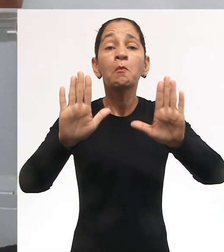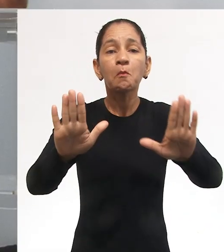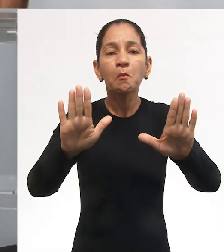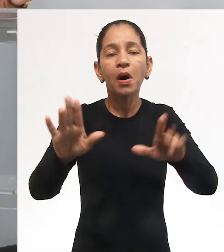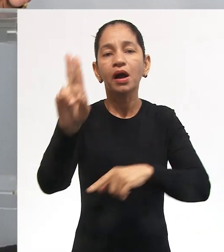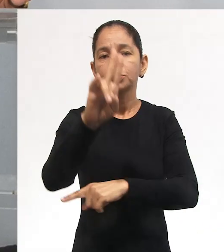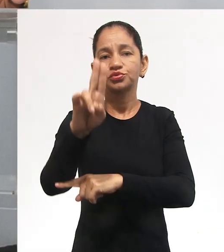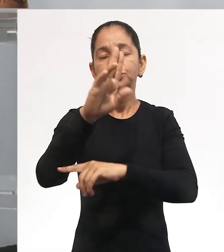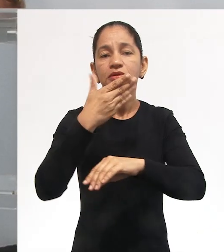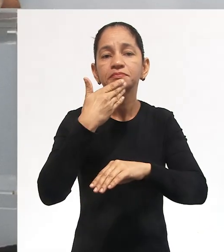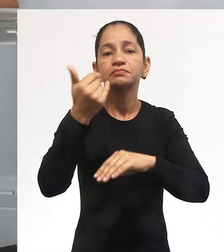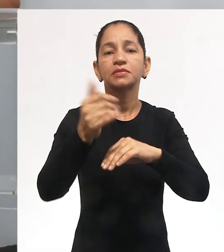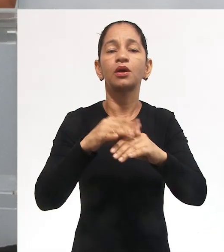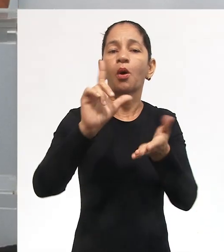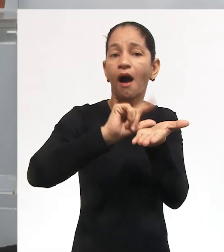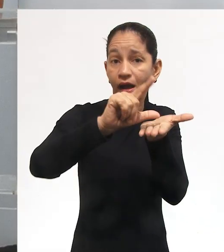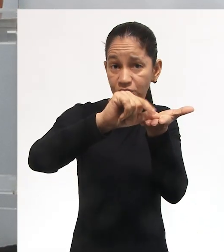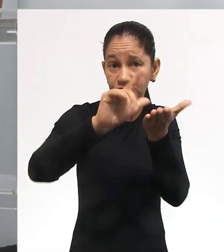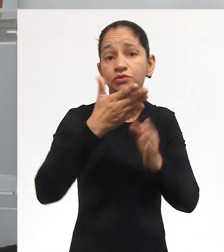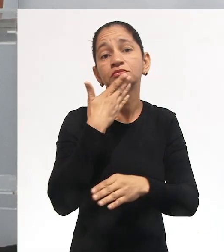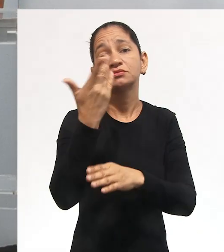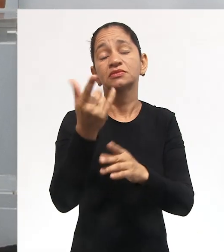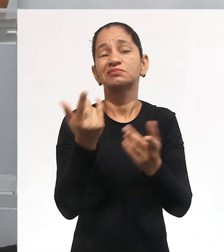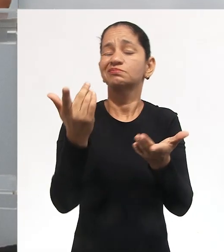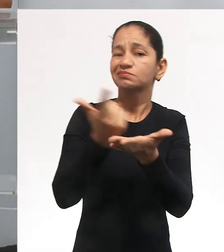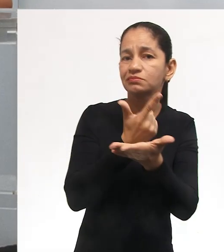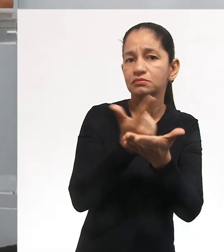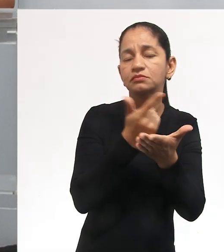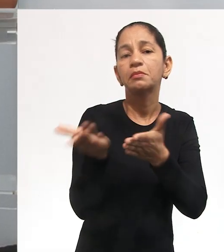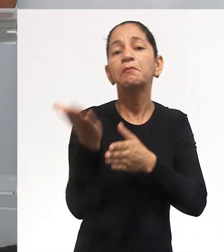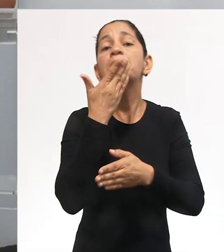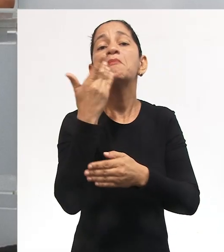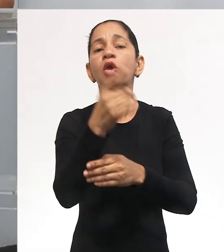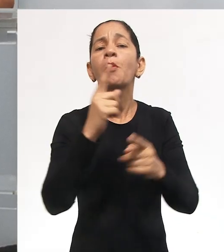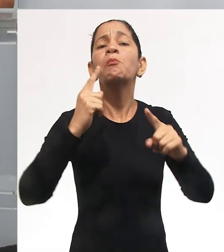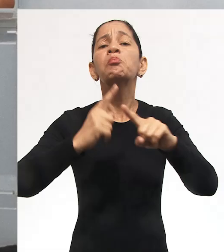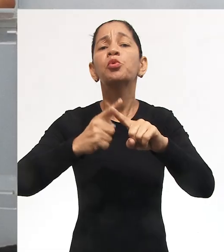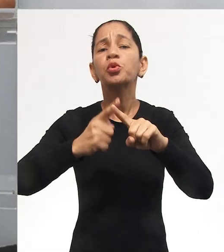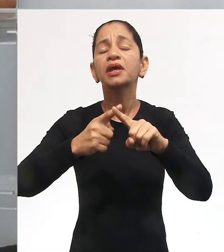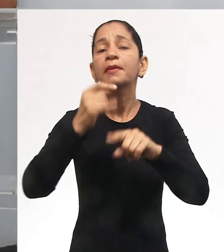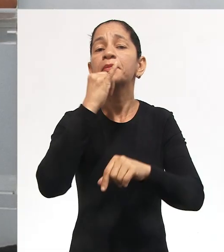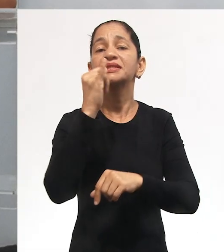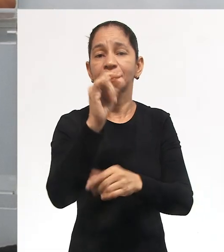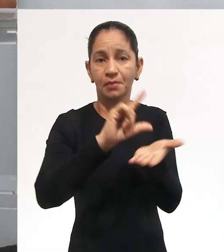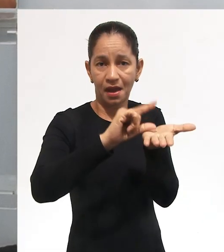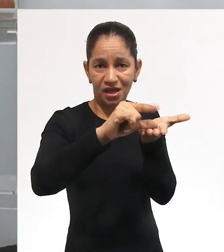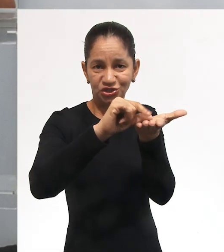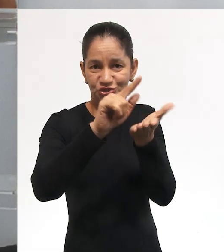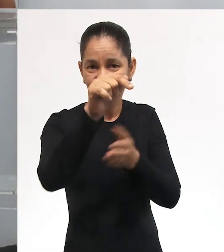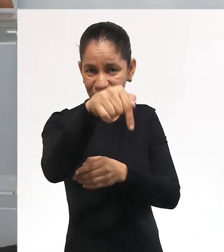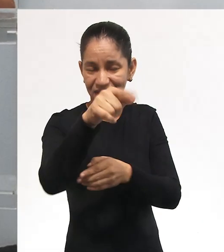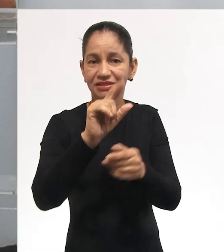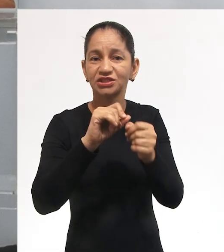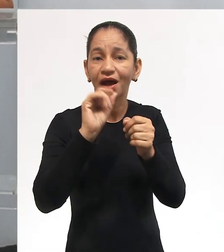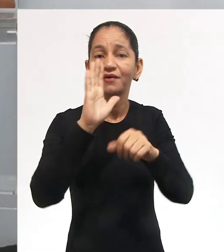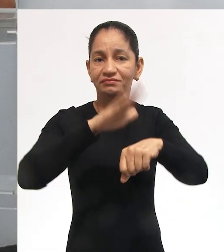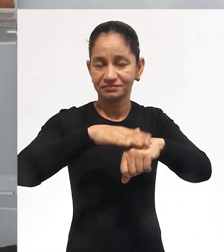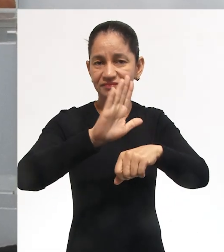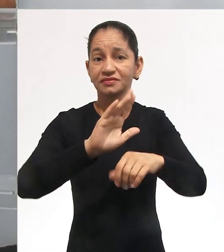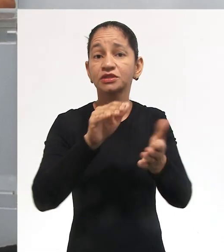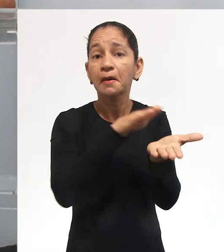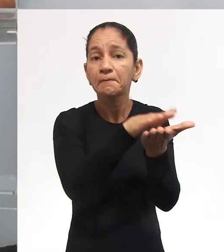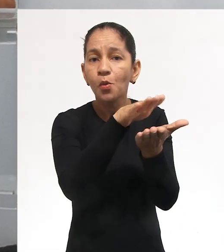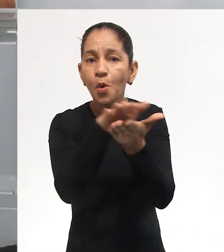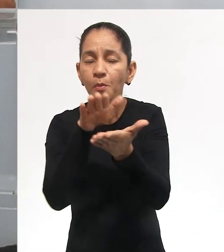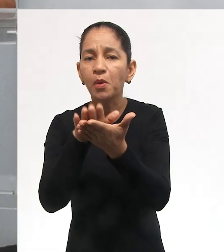utilização maior de artigos científicos do que de livros. Por quê? Porque os artigos científicos, especialmente os artigos publicados nos